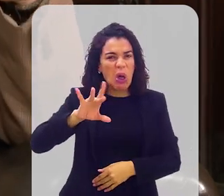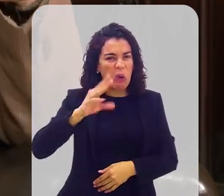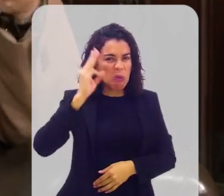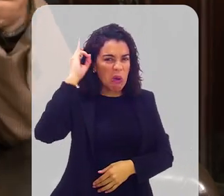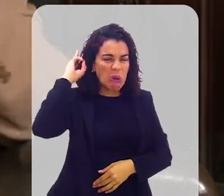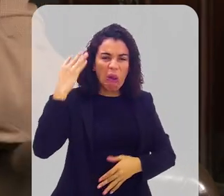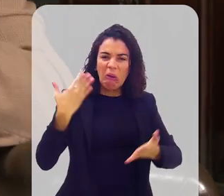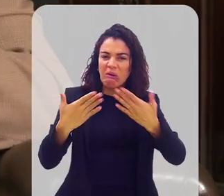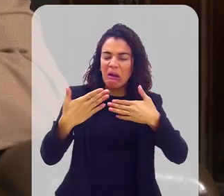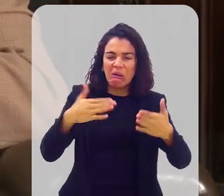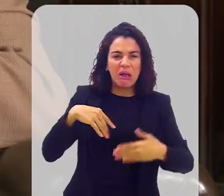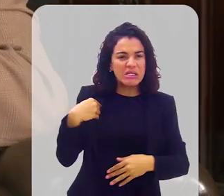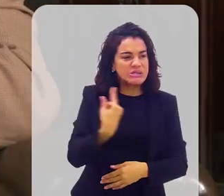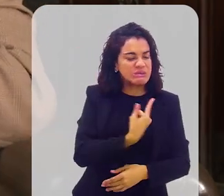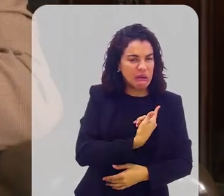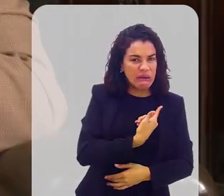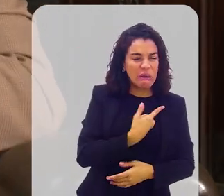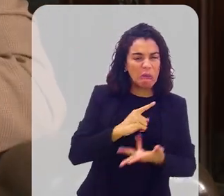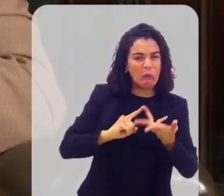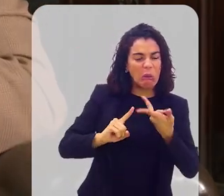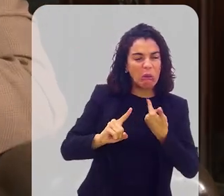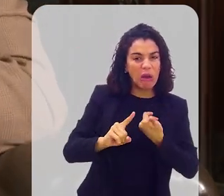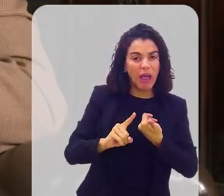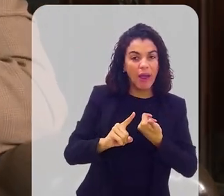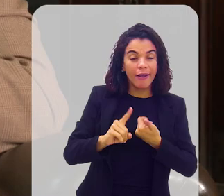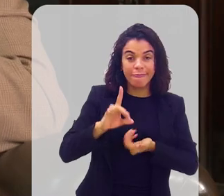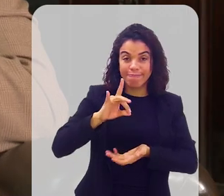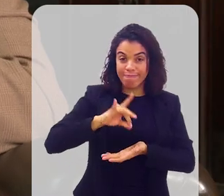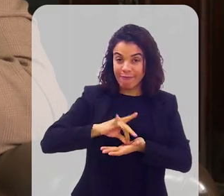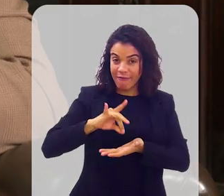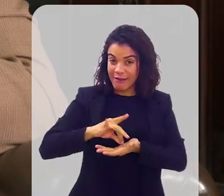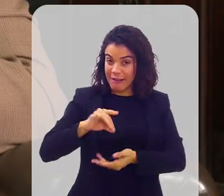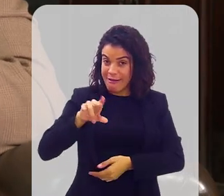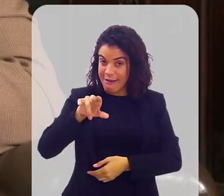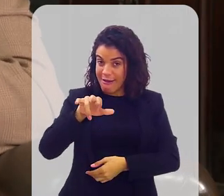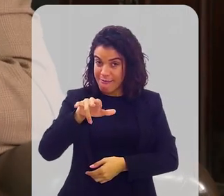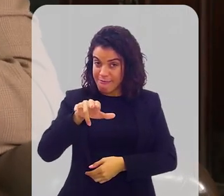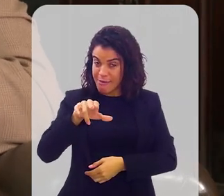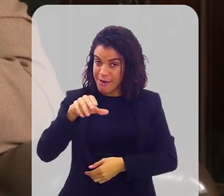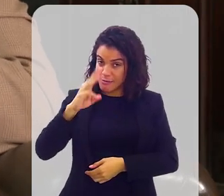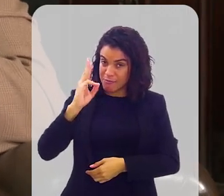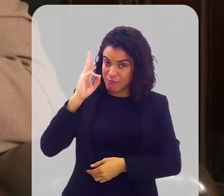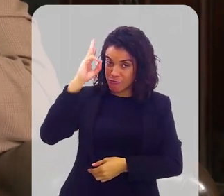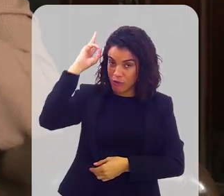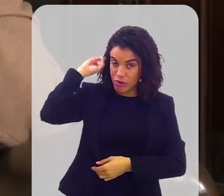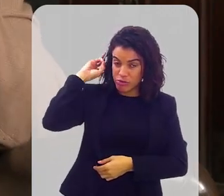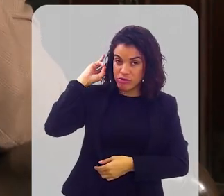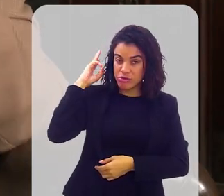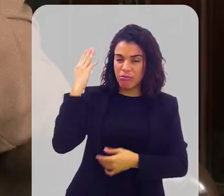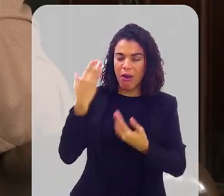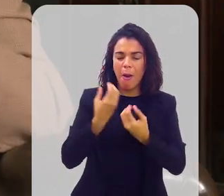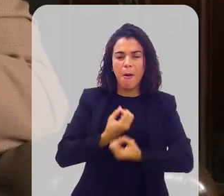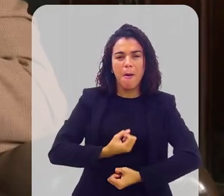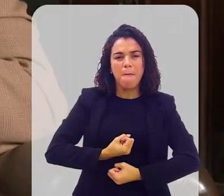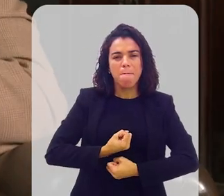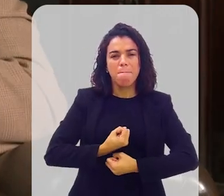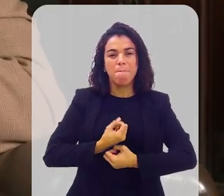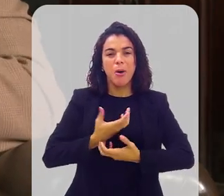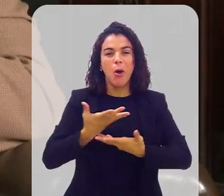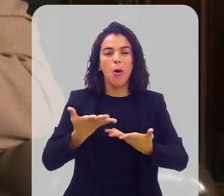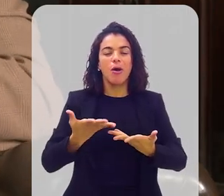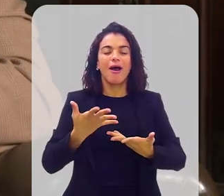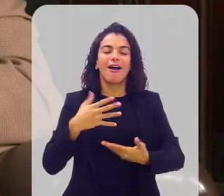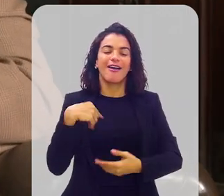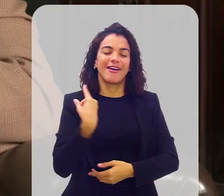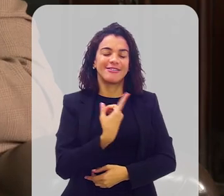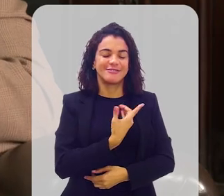fala com a gente, coisa e tal? E quando, na verdade, a irmã de Moisés se abriu ali, e a